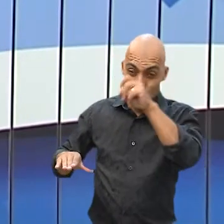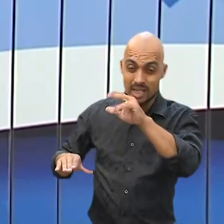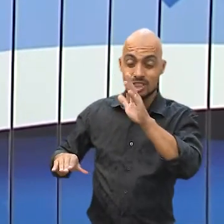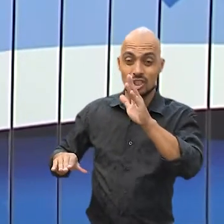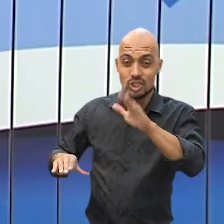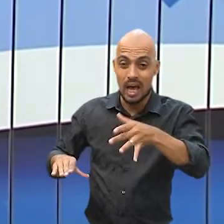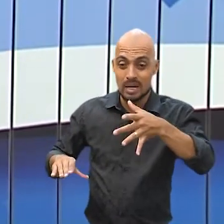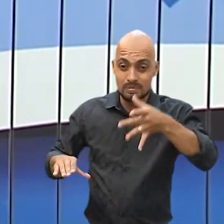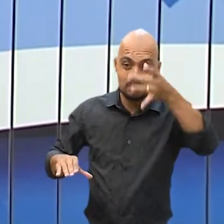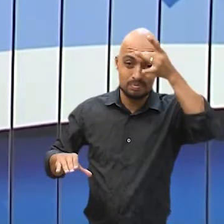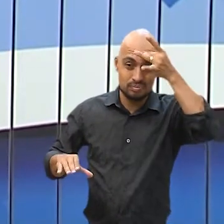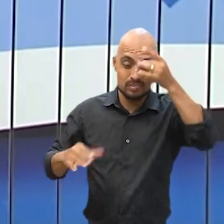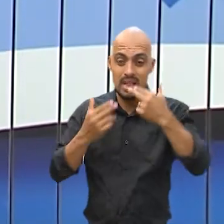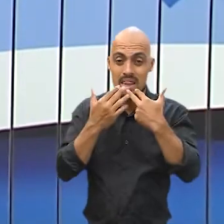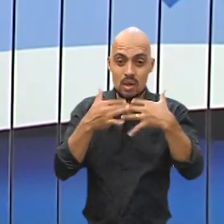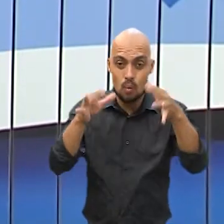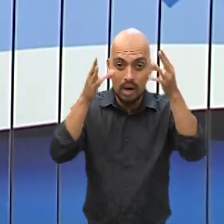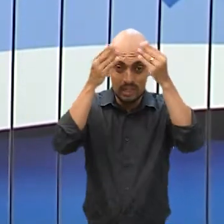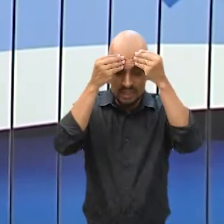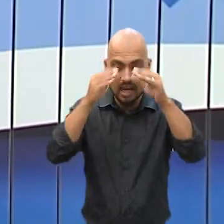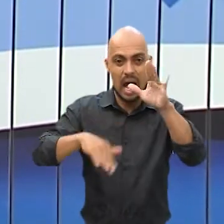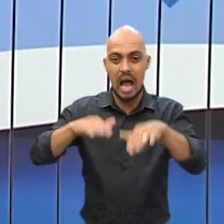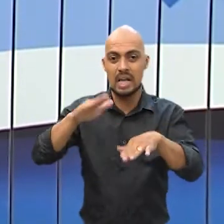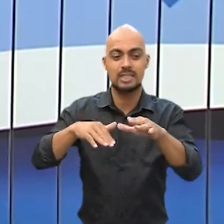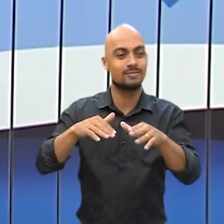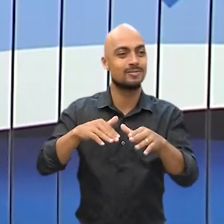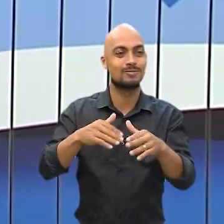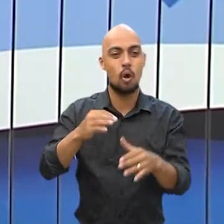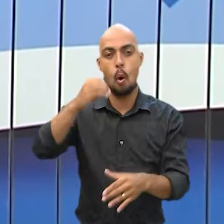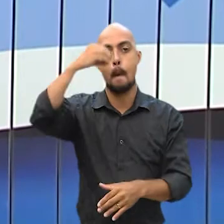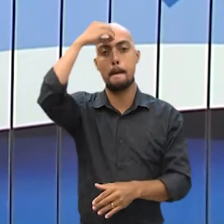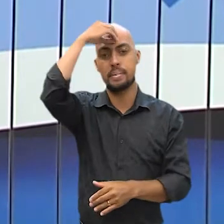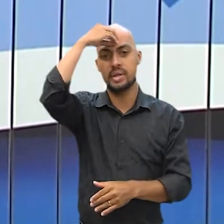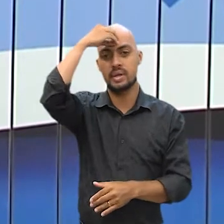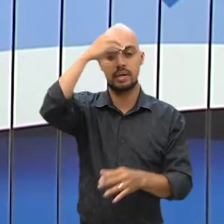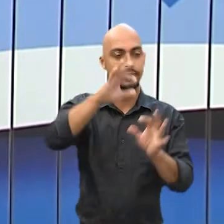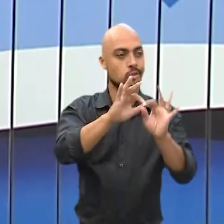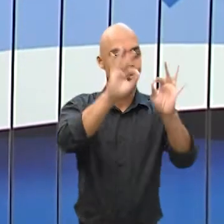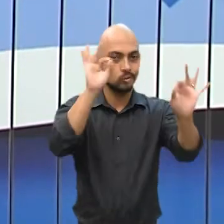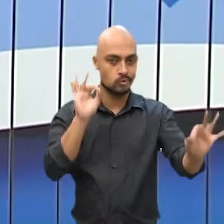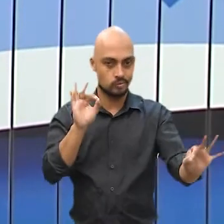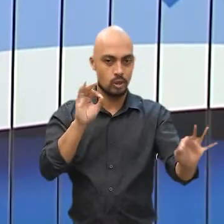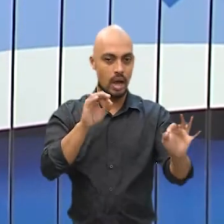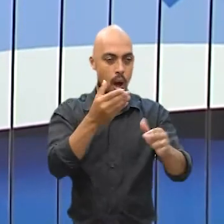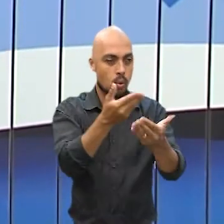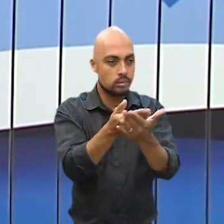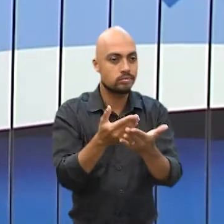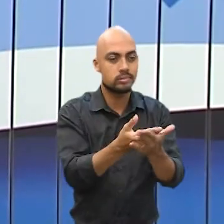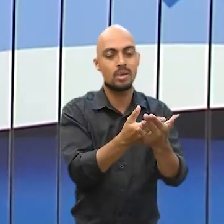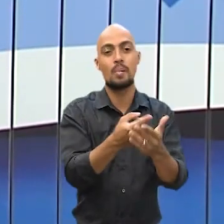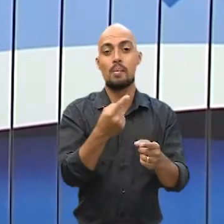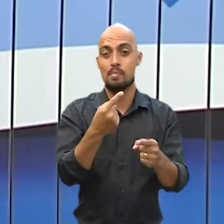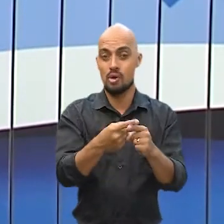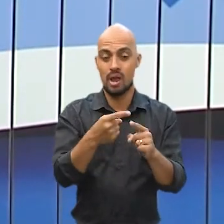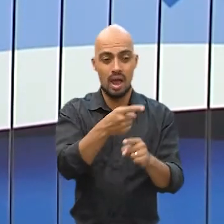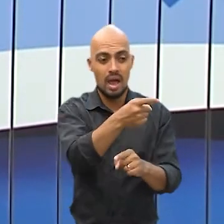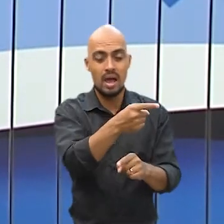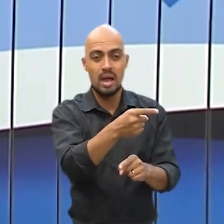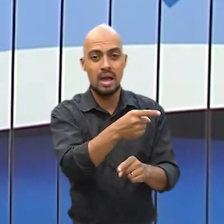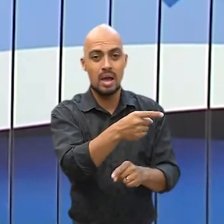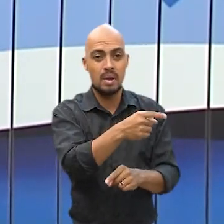linguagem pode não estar entendendo nada diante de uma aula online, por exemplo, porque a